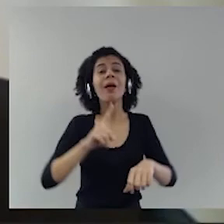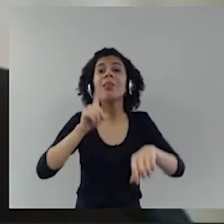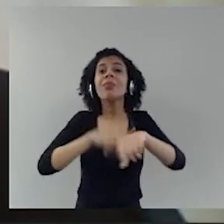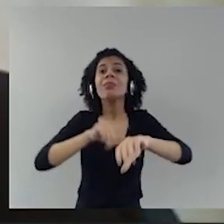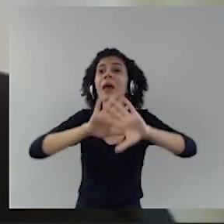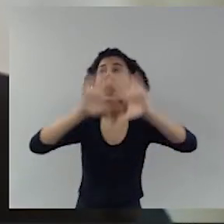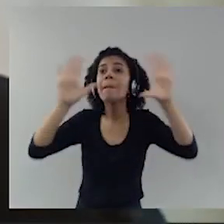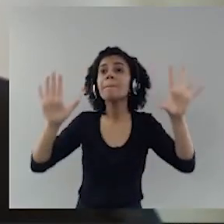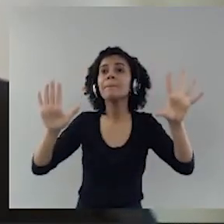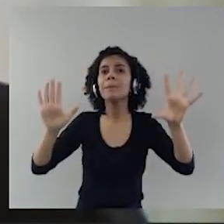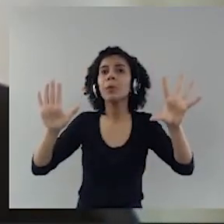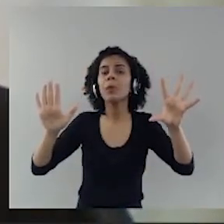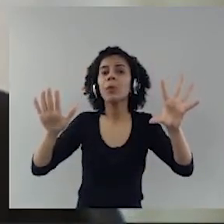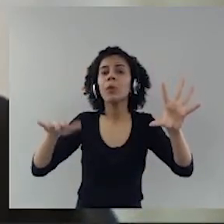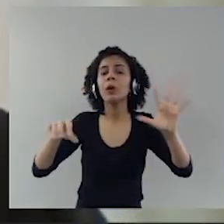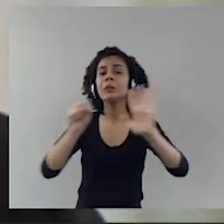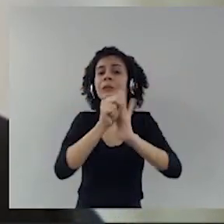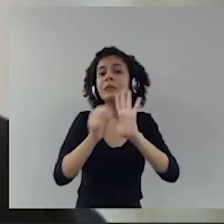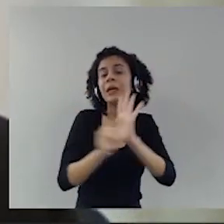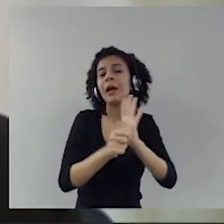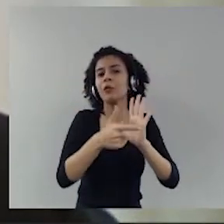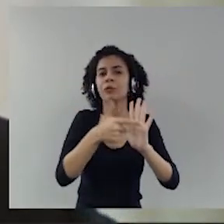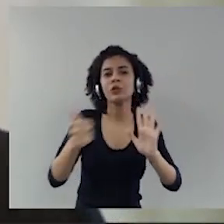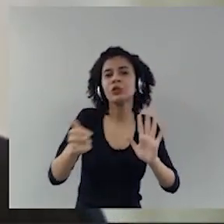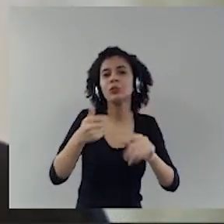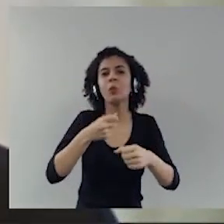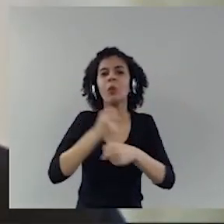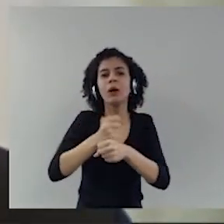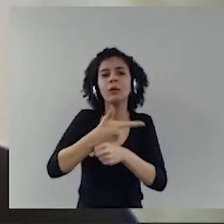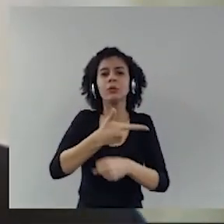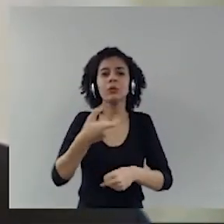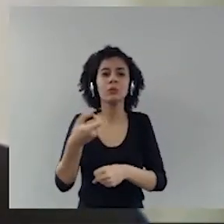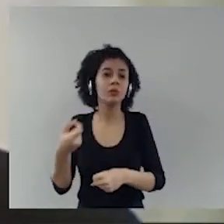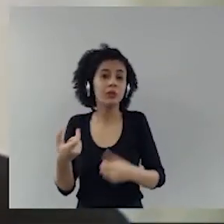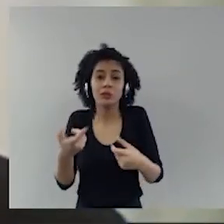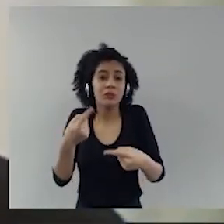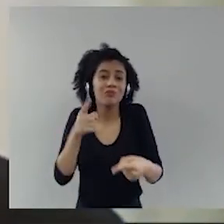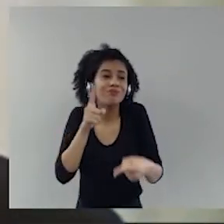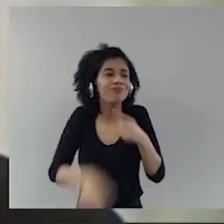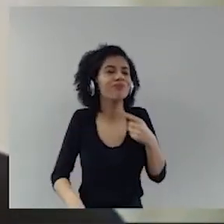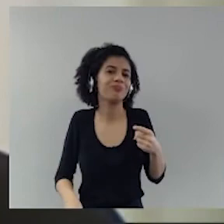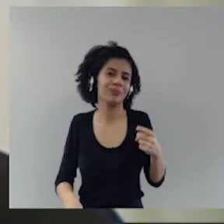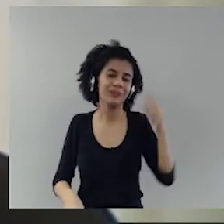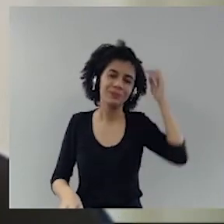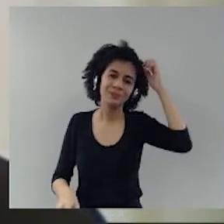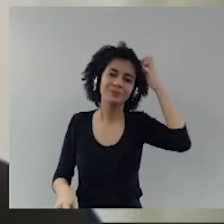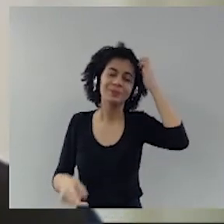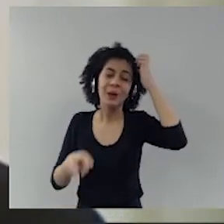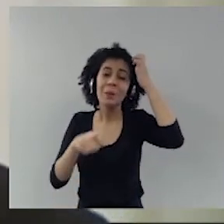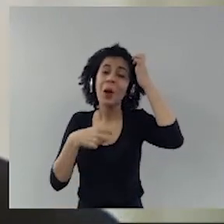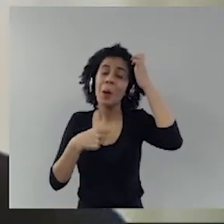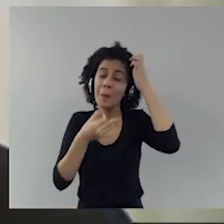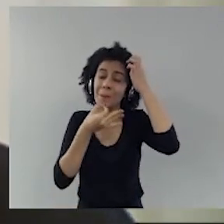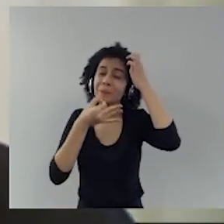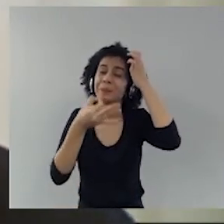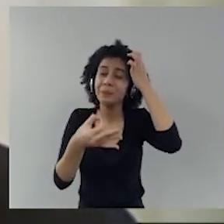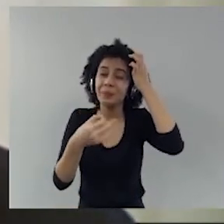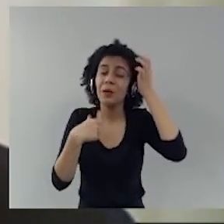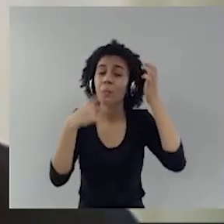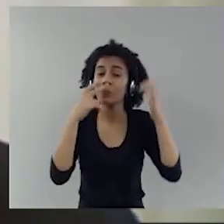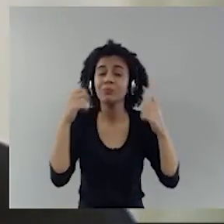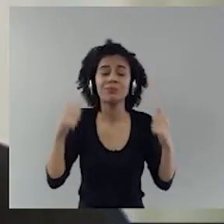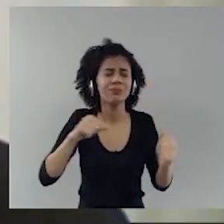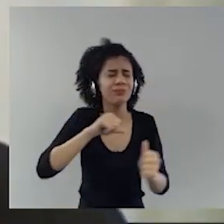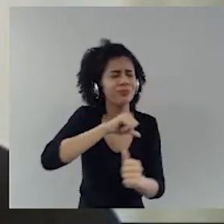a esta realidade social do ano de 2020 e portanto penso que ela deve ser